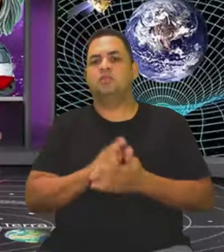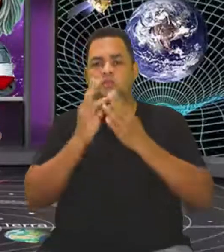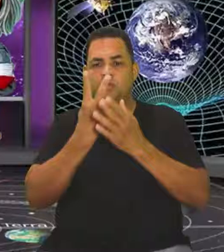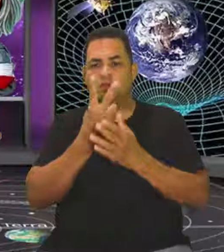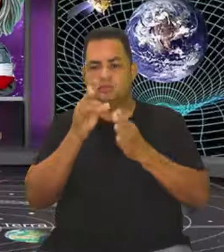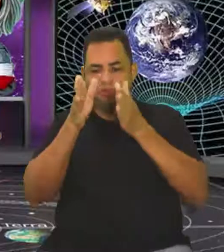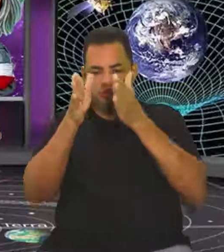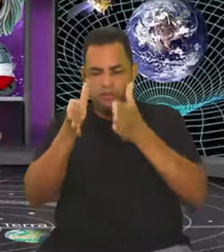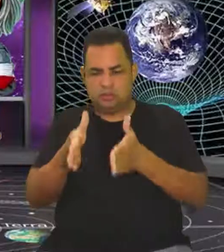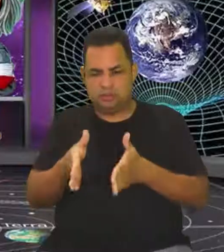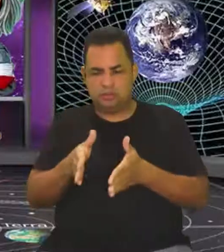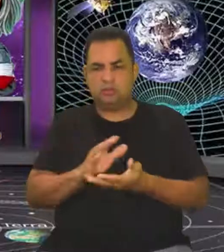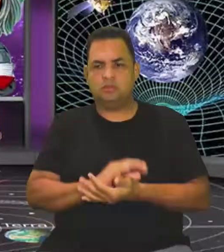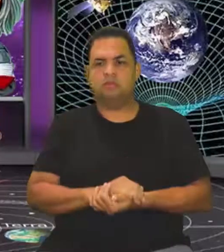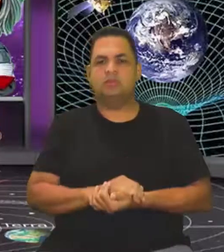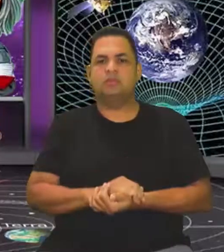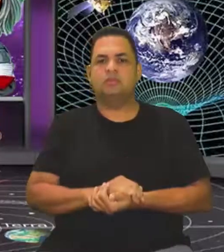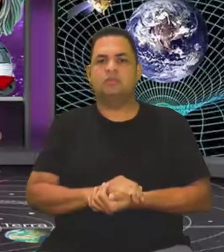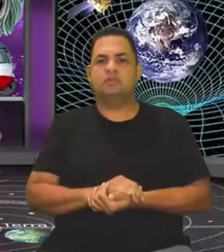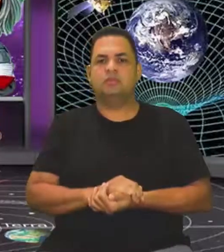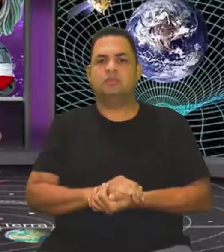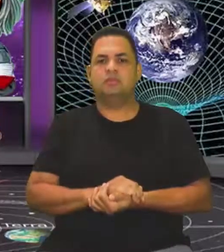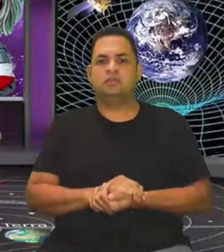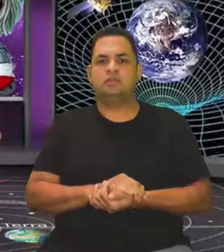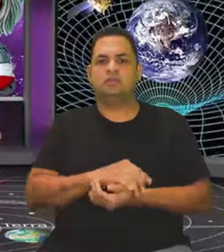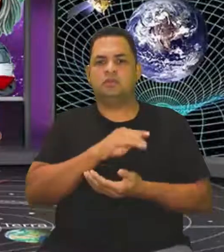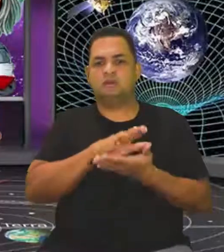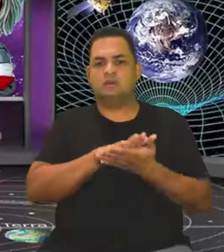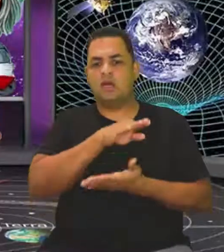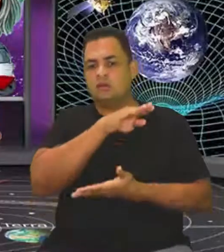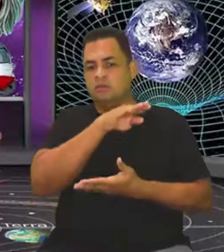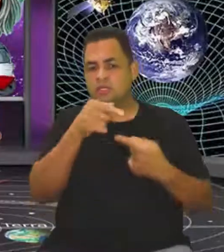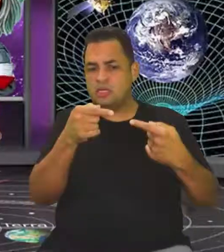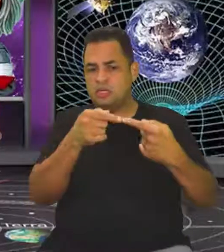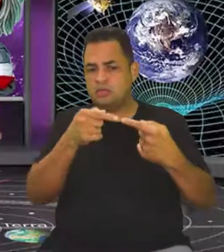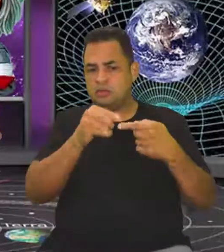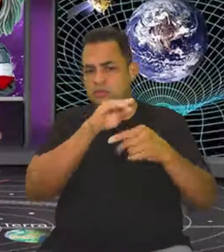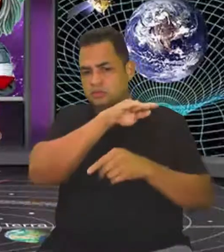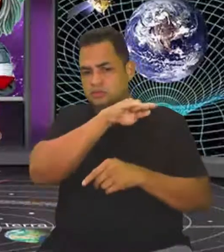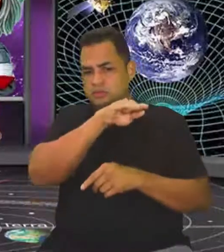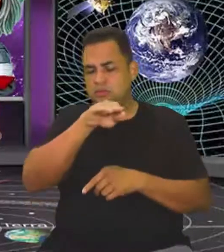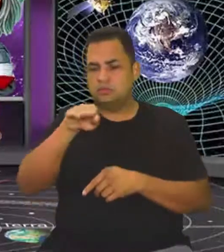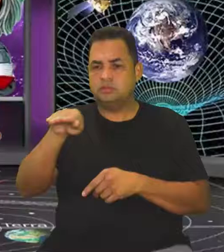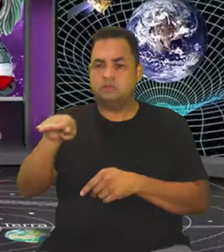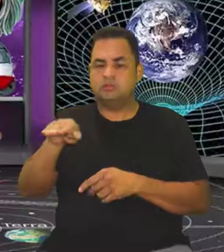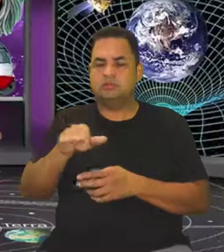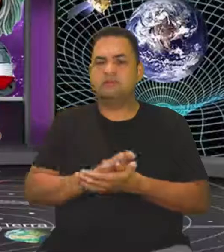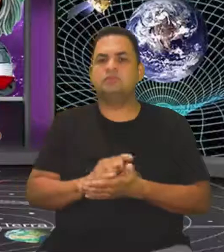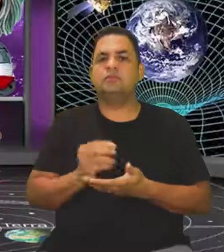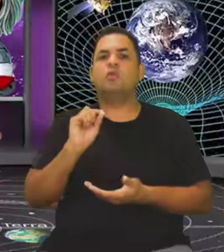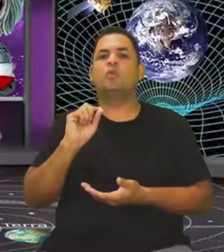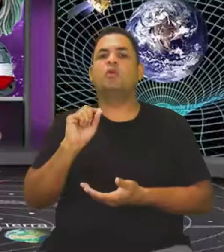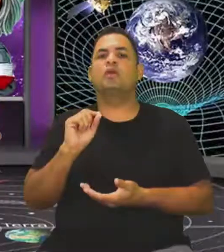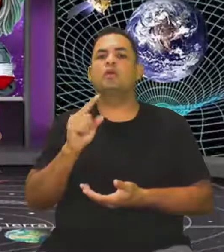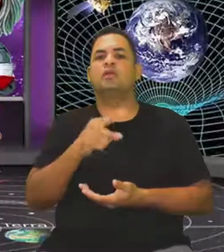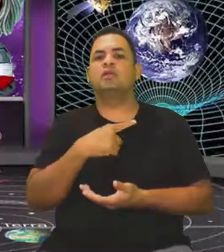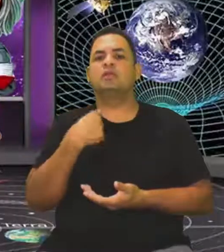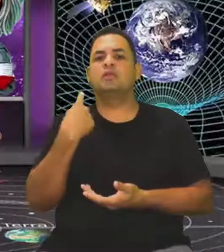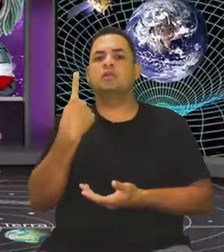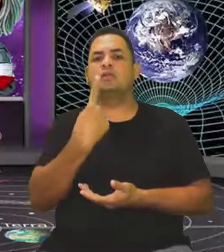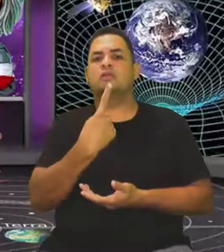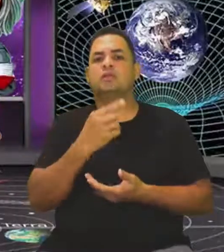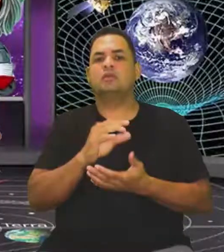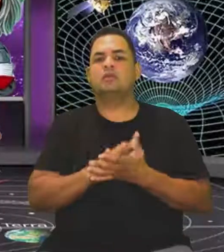paralelo, certo? Associados a um resistor em série, correto? O que nós vimos ali?